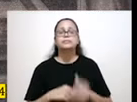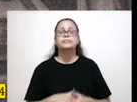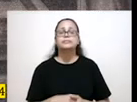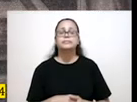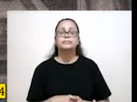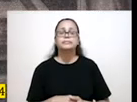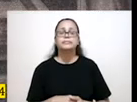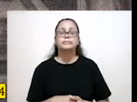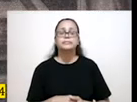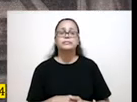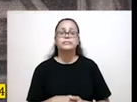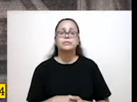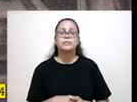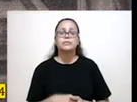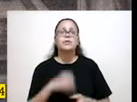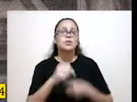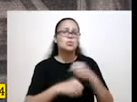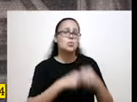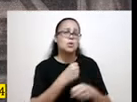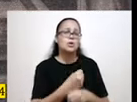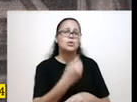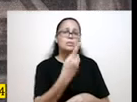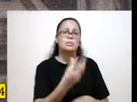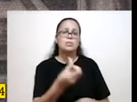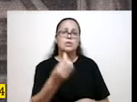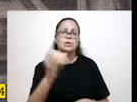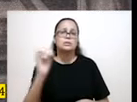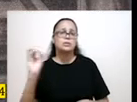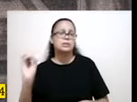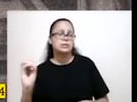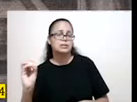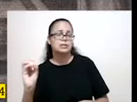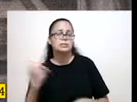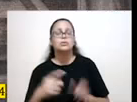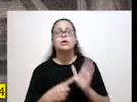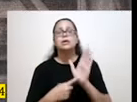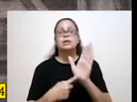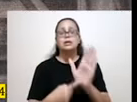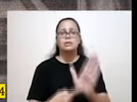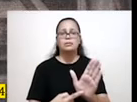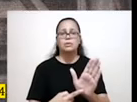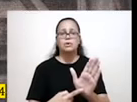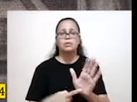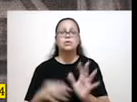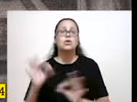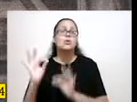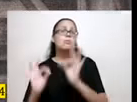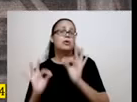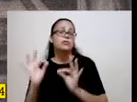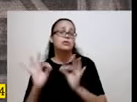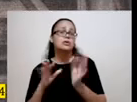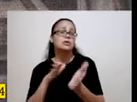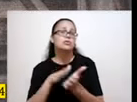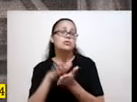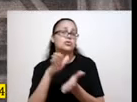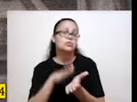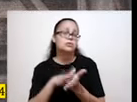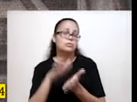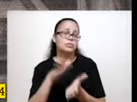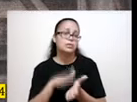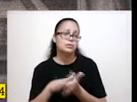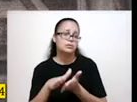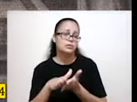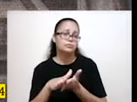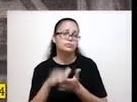Stradano, de cerca de 1600. É uma imagem que mostra uma oficina de impressão do período